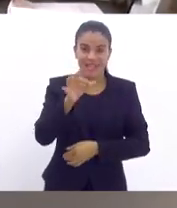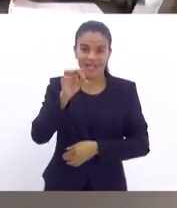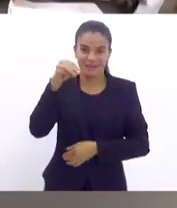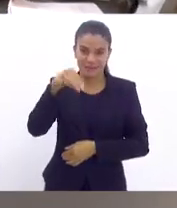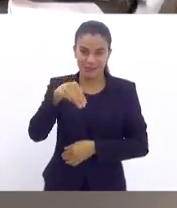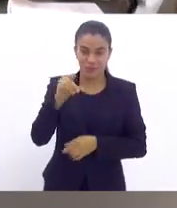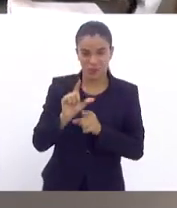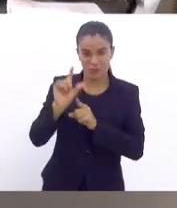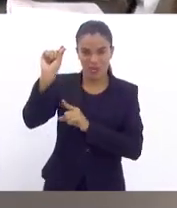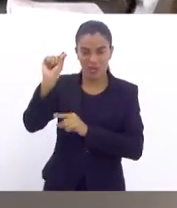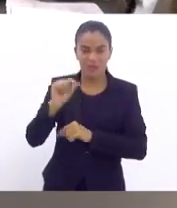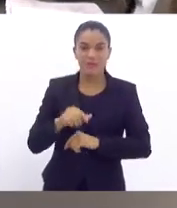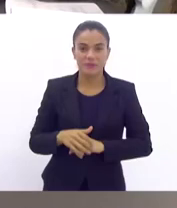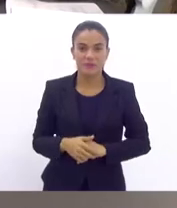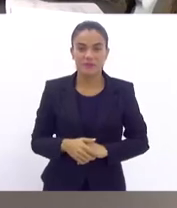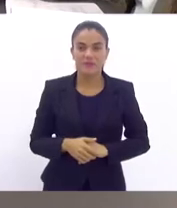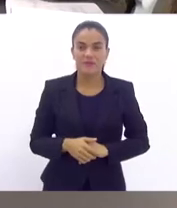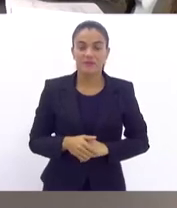minutos